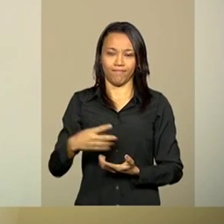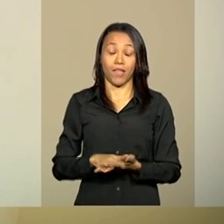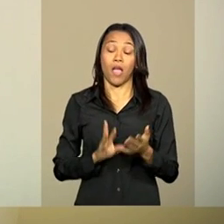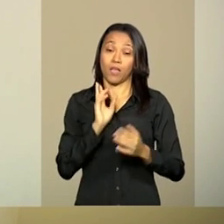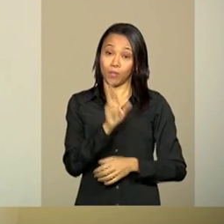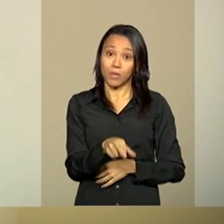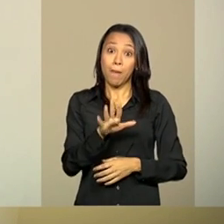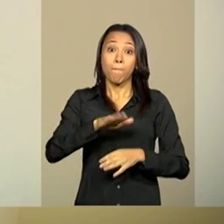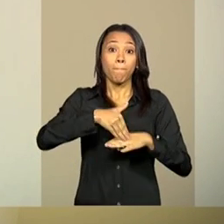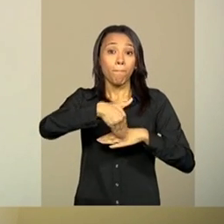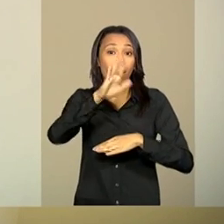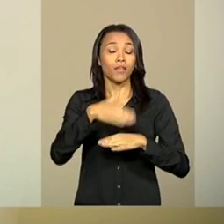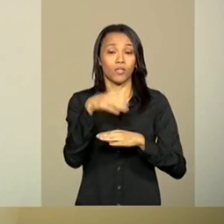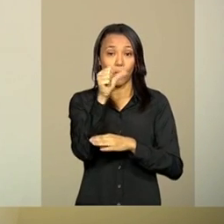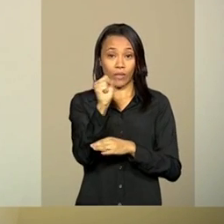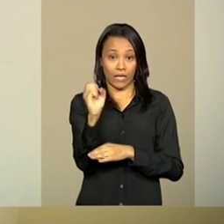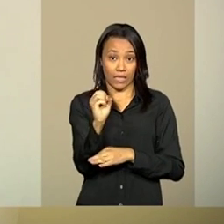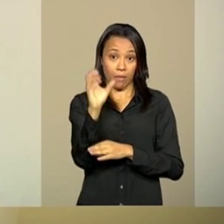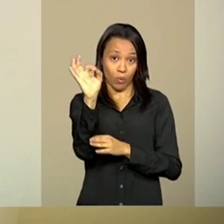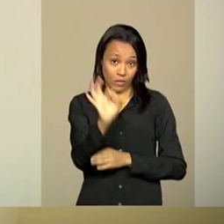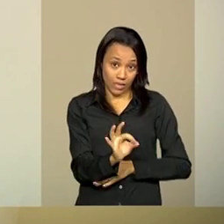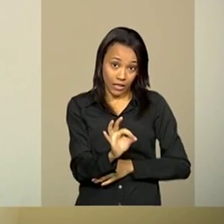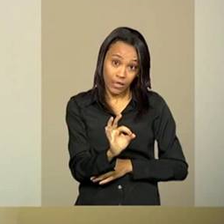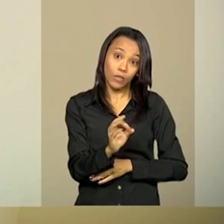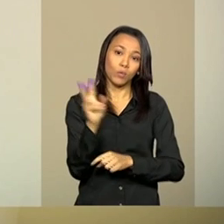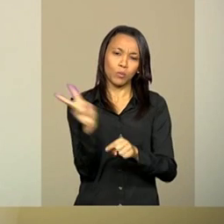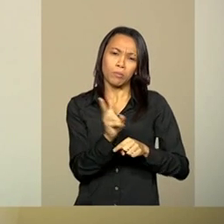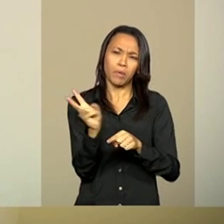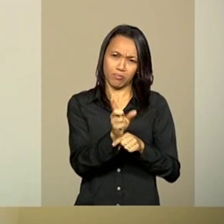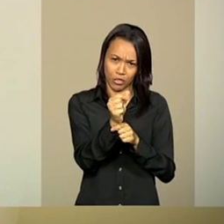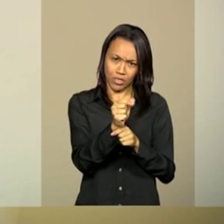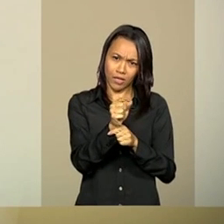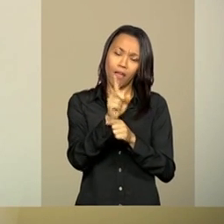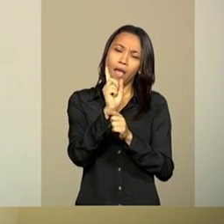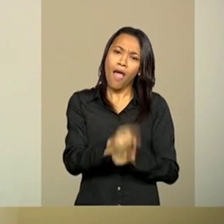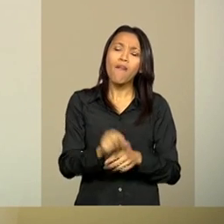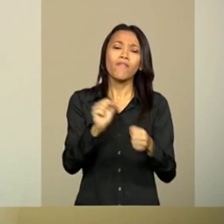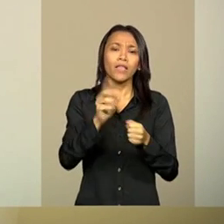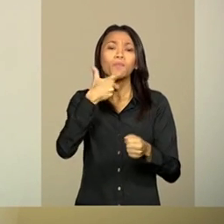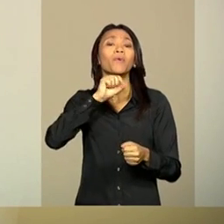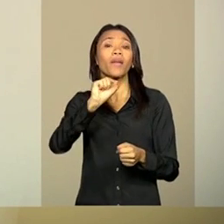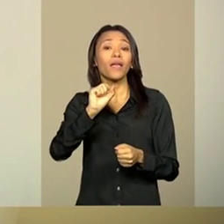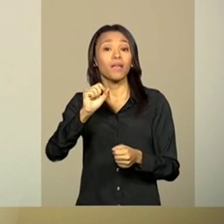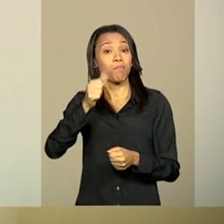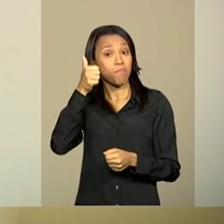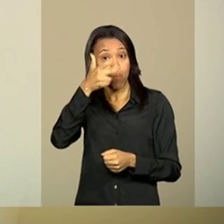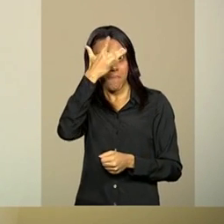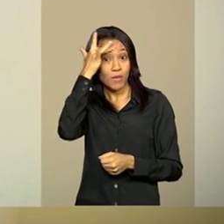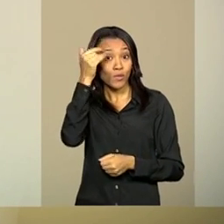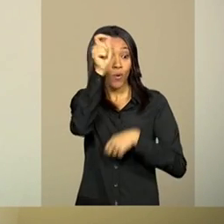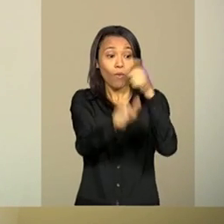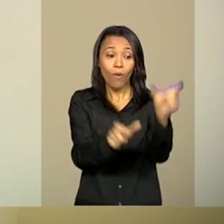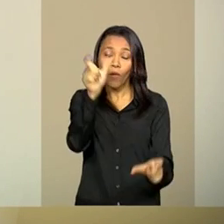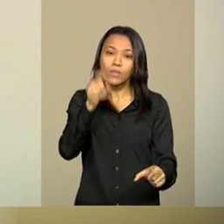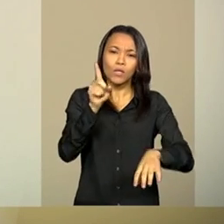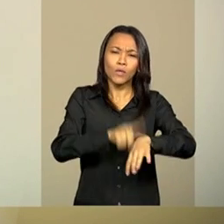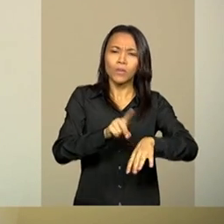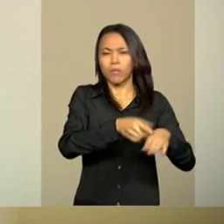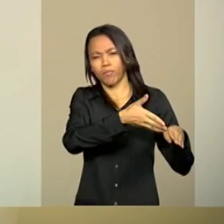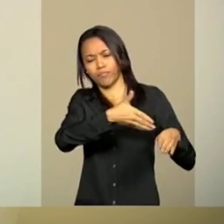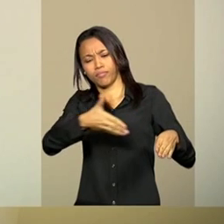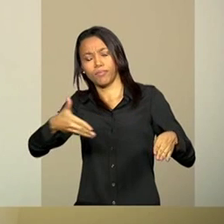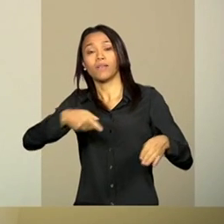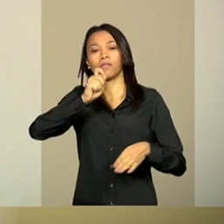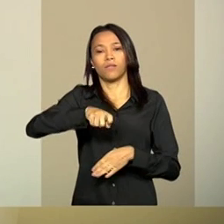mais de 80% das operações de crédito crescer são feitas por pessoas físicas e com prazo médio de